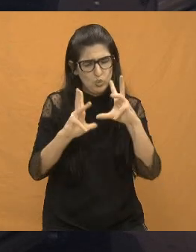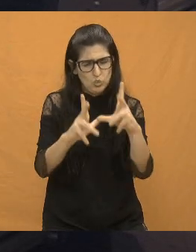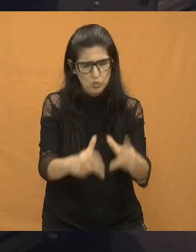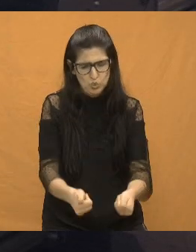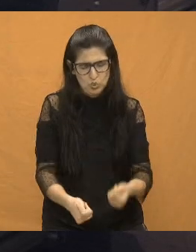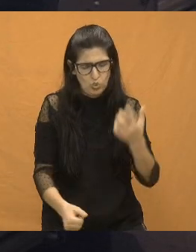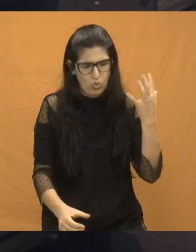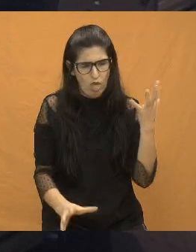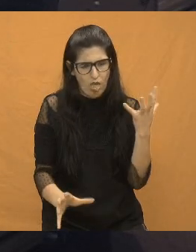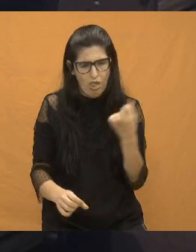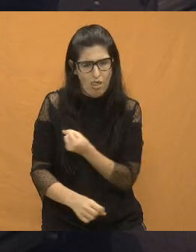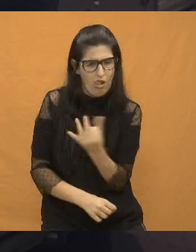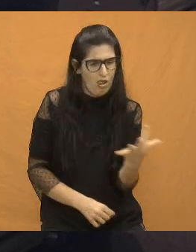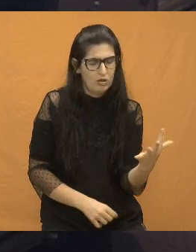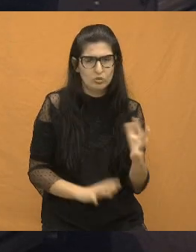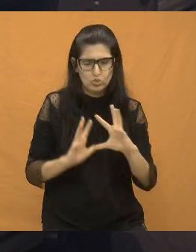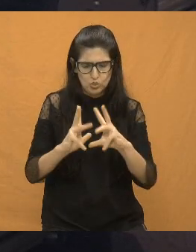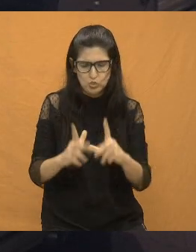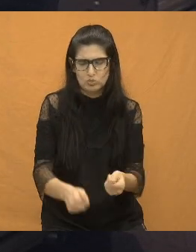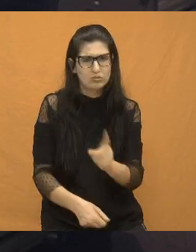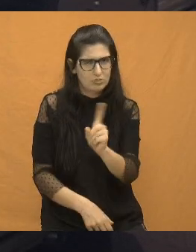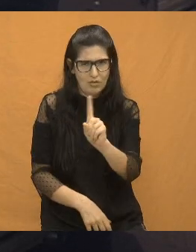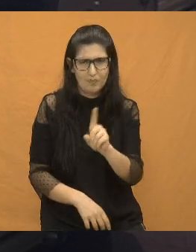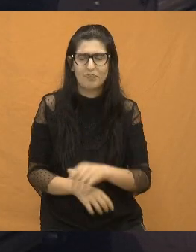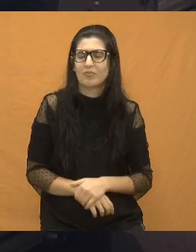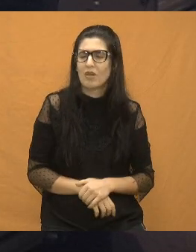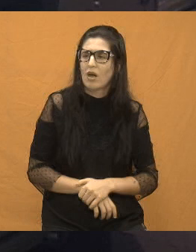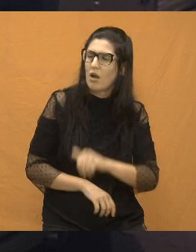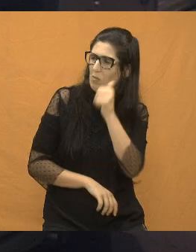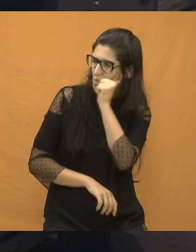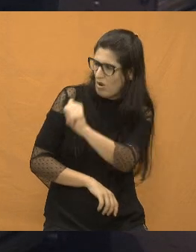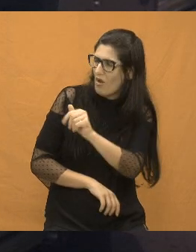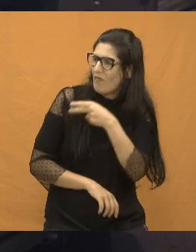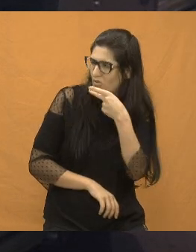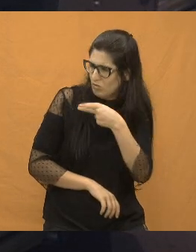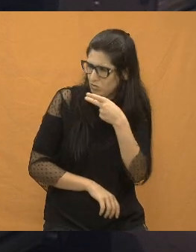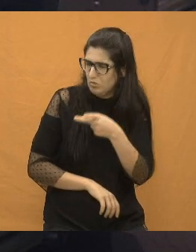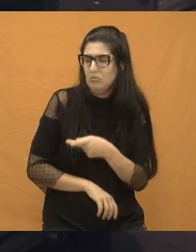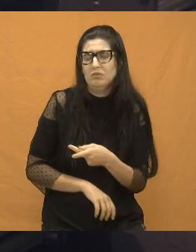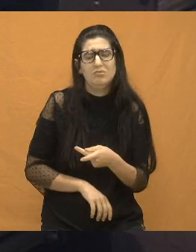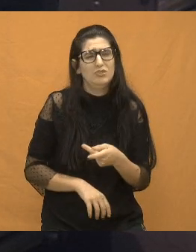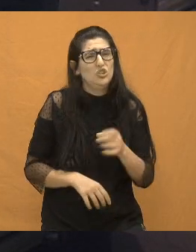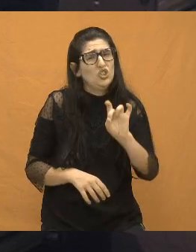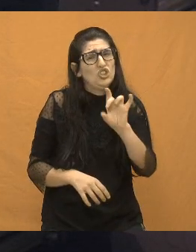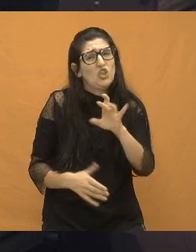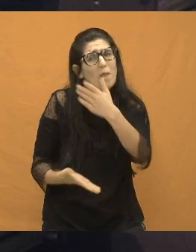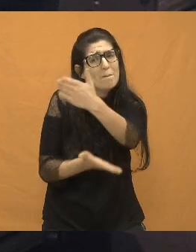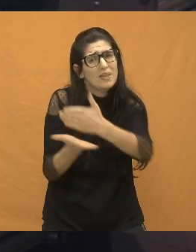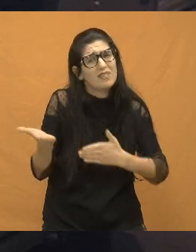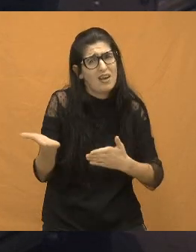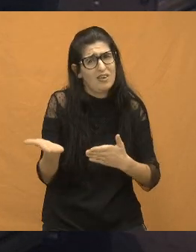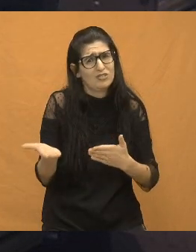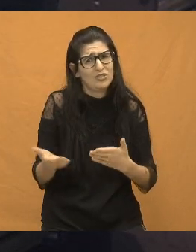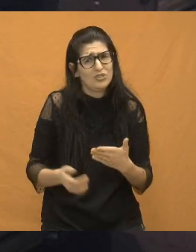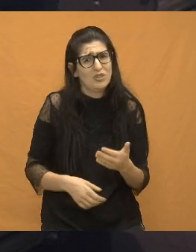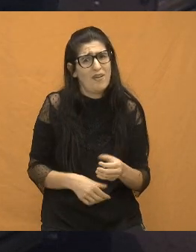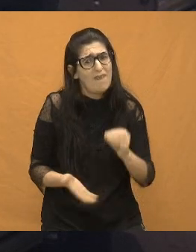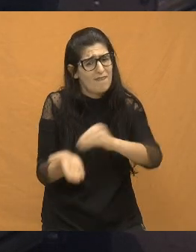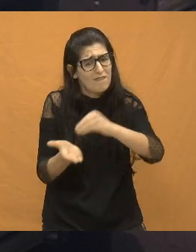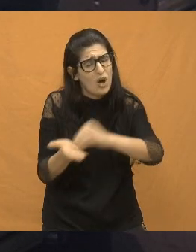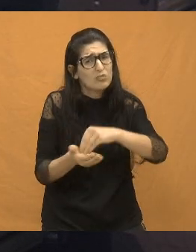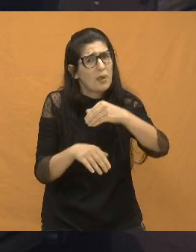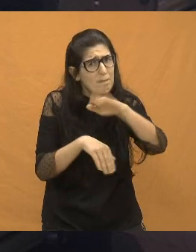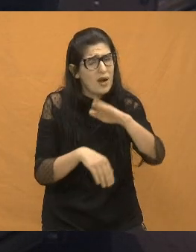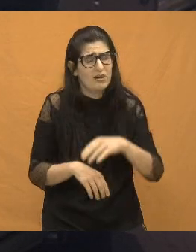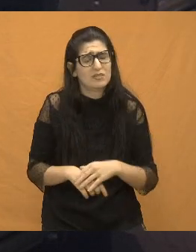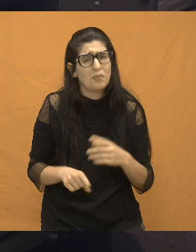a Rosana Vax comentou agora, a secretária de Finanças, só vai estar parcialmente de acordo com o período do